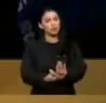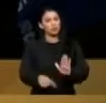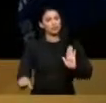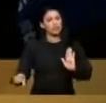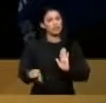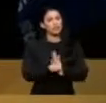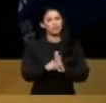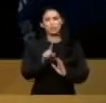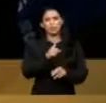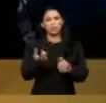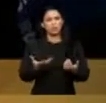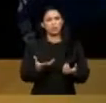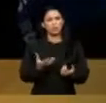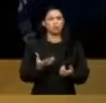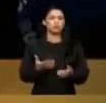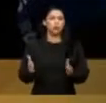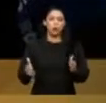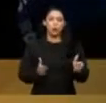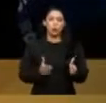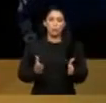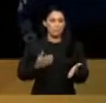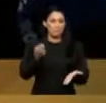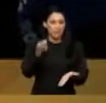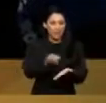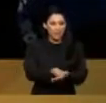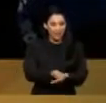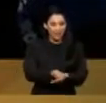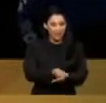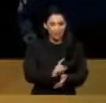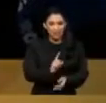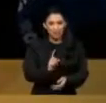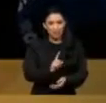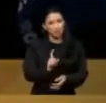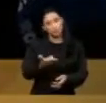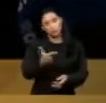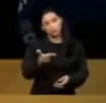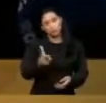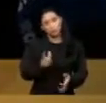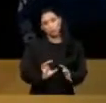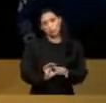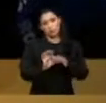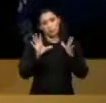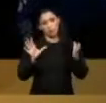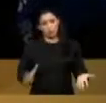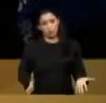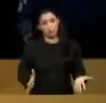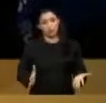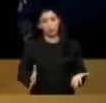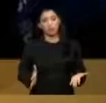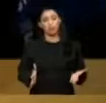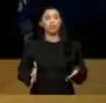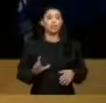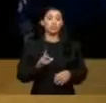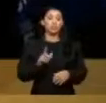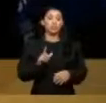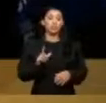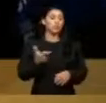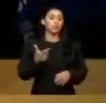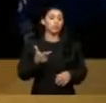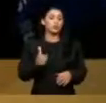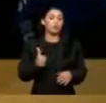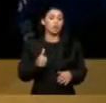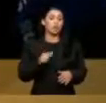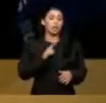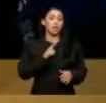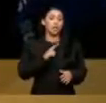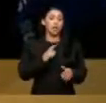como inafiançável, não como imprescritível. Uma análise jurídica revela, portanto, que não há identidade